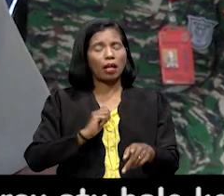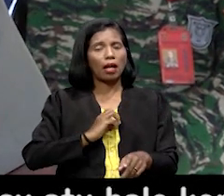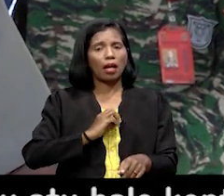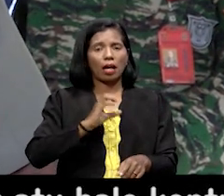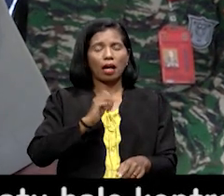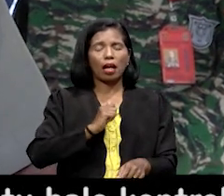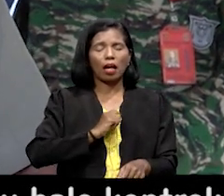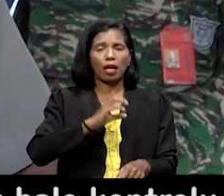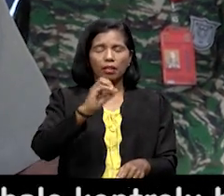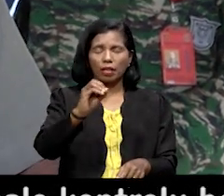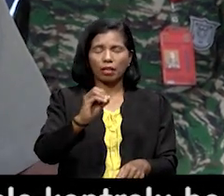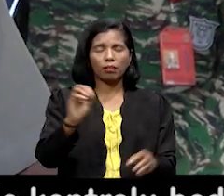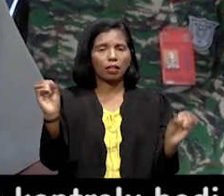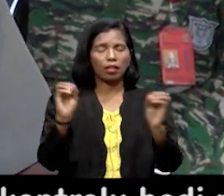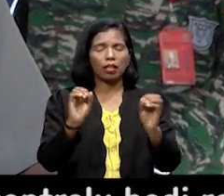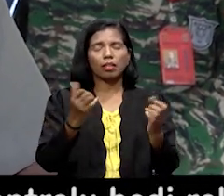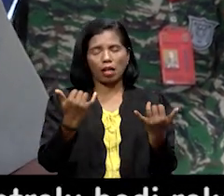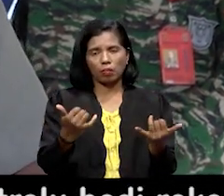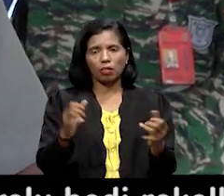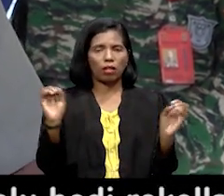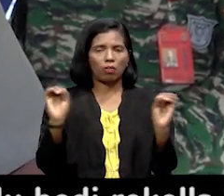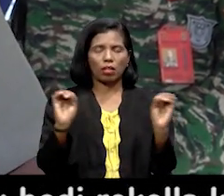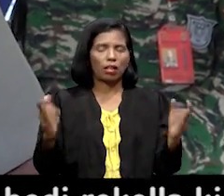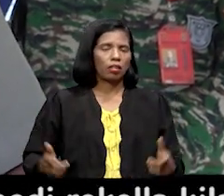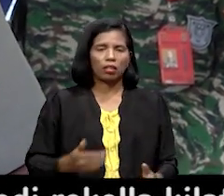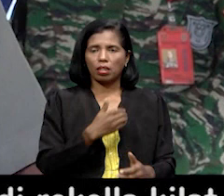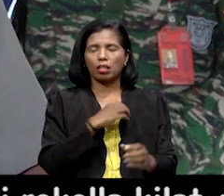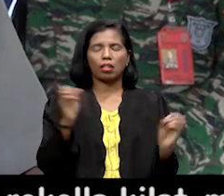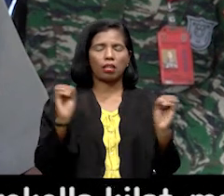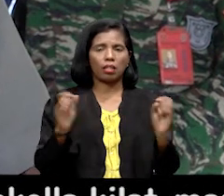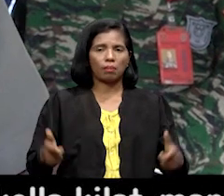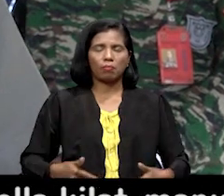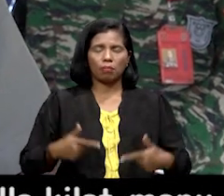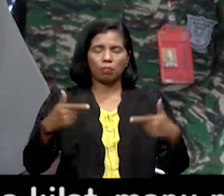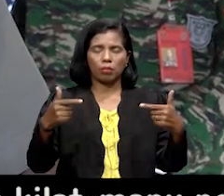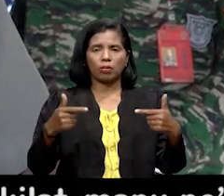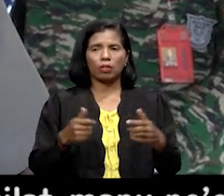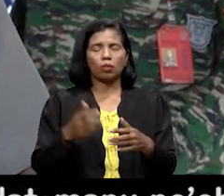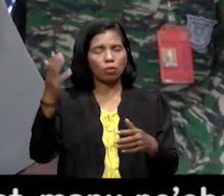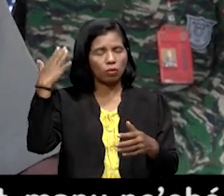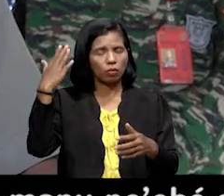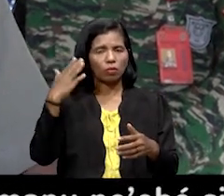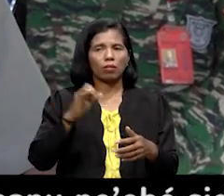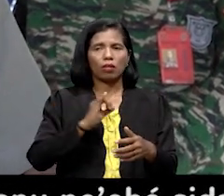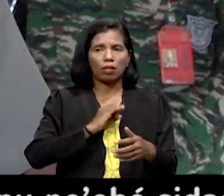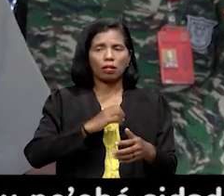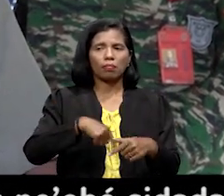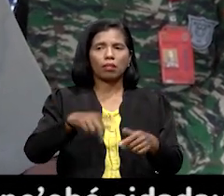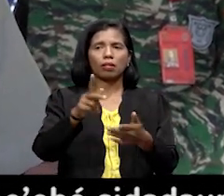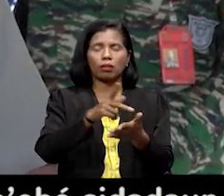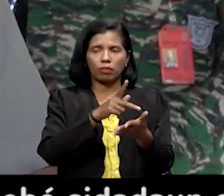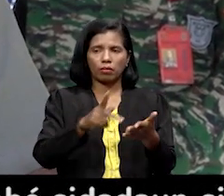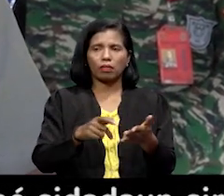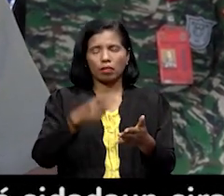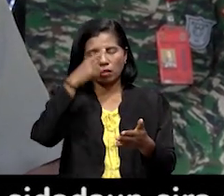inferne ba tam hau o zawa gala. Oin ma barra. O ema be ne krimi be hau baon inferne. Mas tamba Ainaro